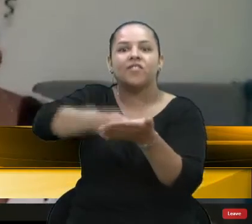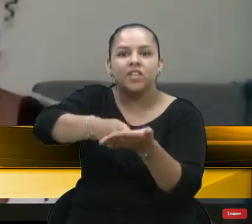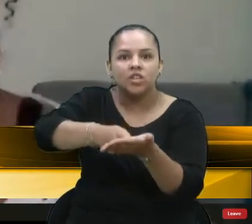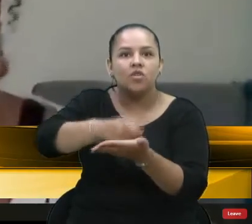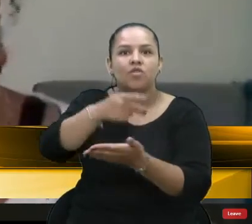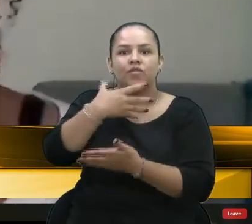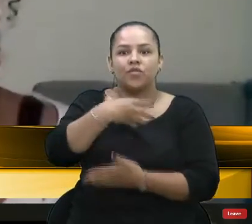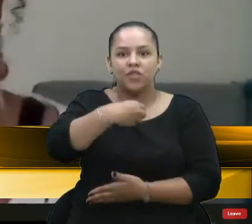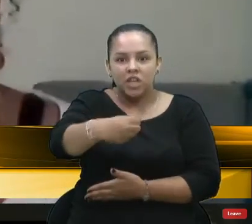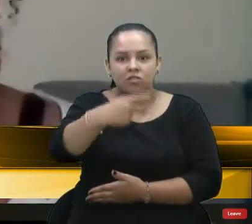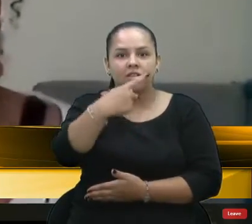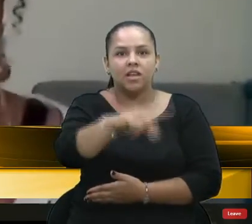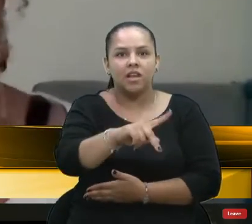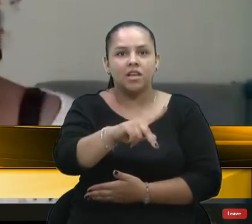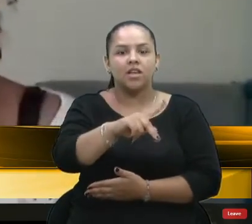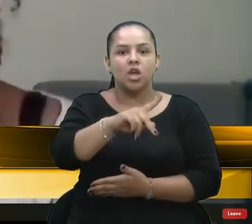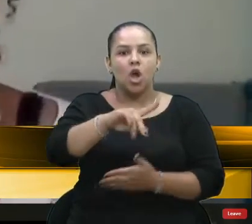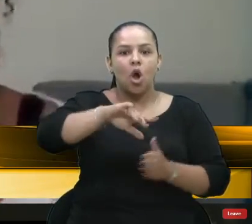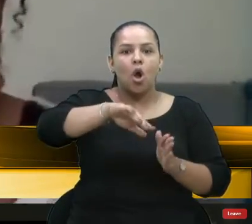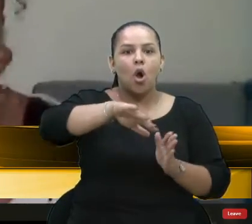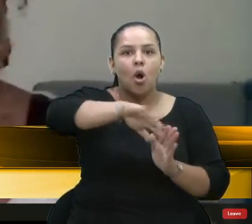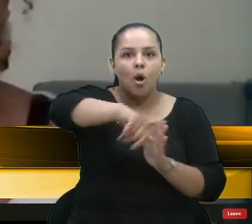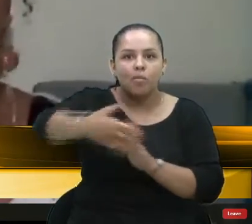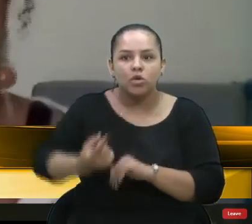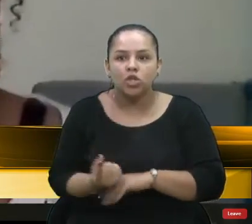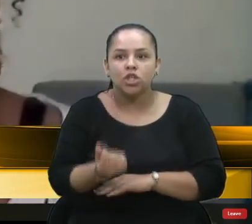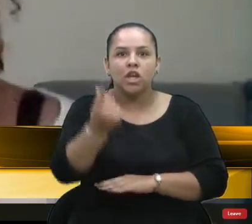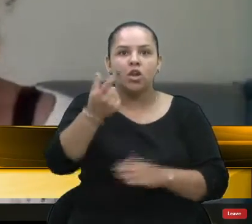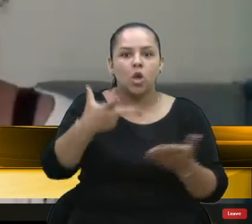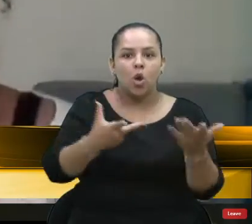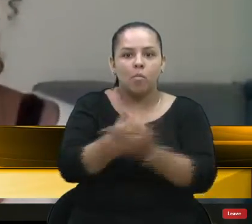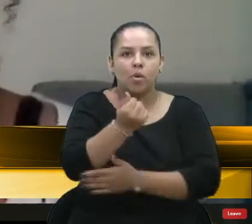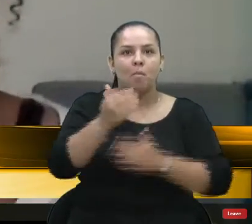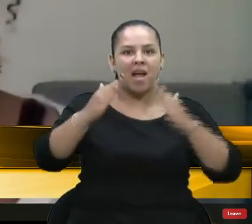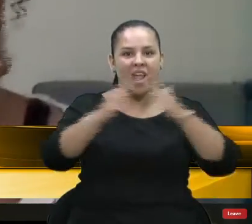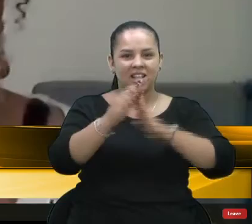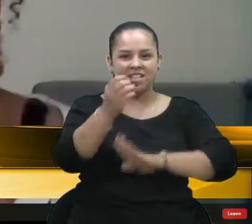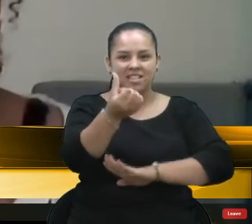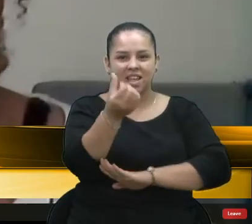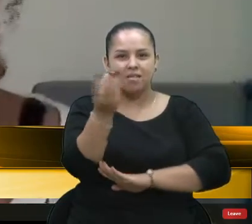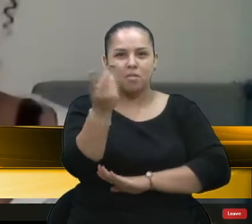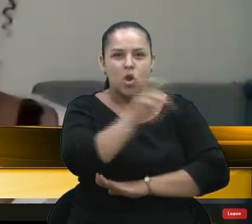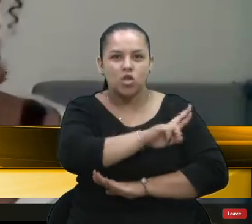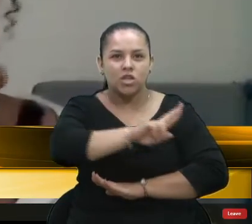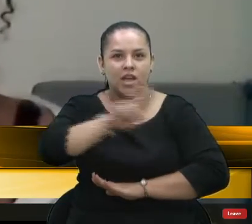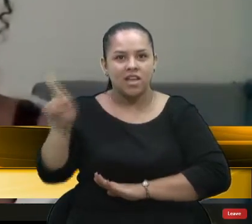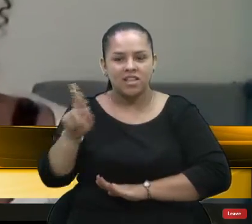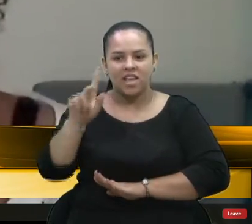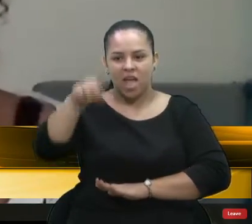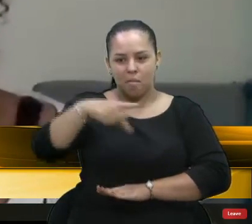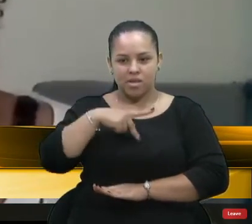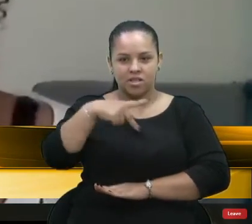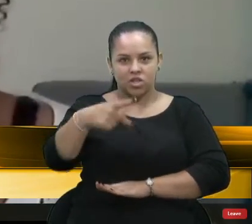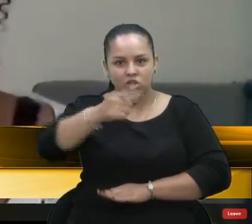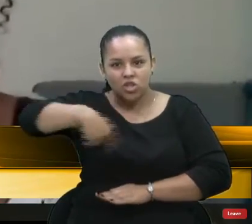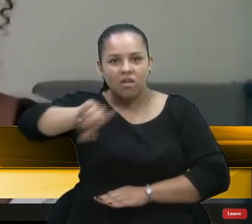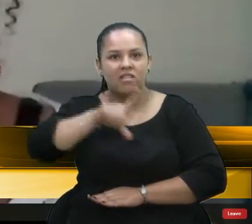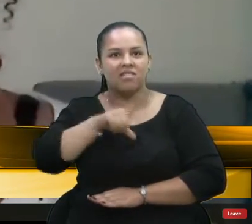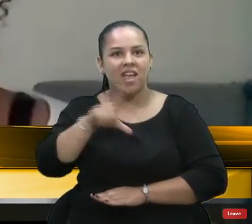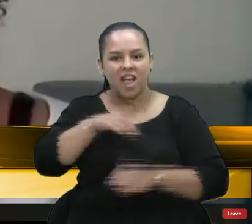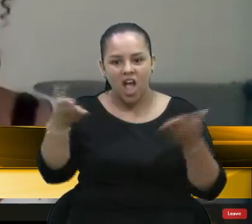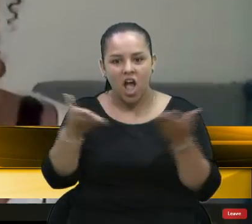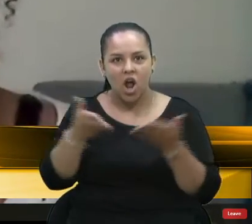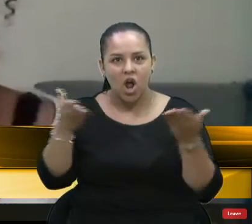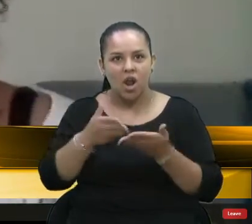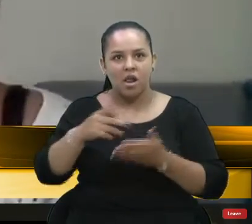roubou dinheiro e comprou uma mansão de 6 milhões. E é esse o presidente que nós temos atualmente na presidência da República